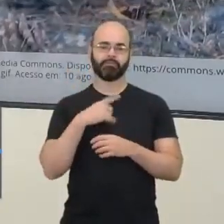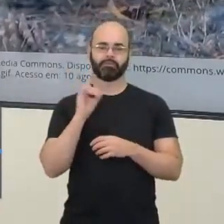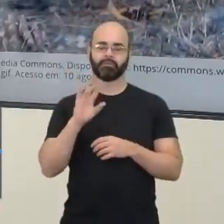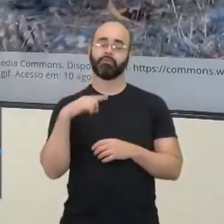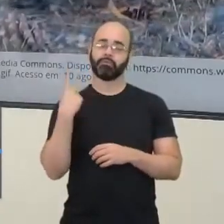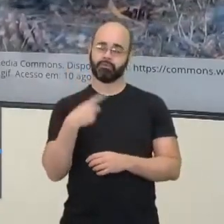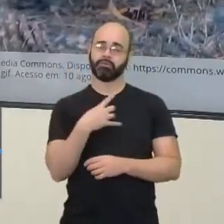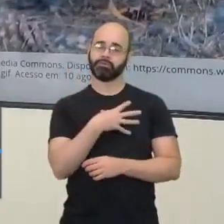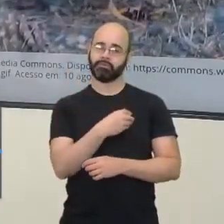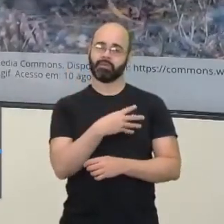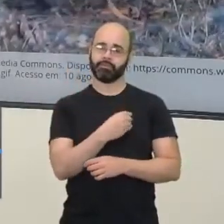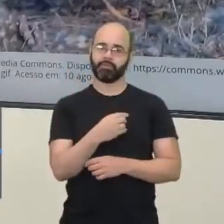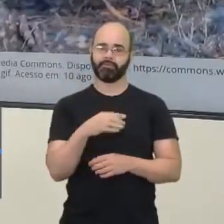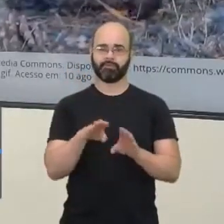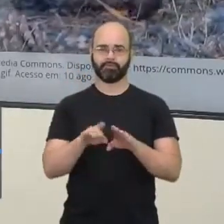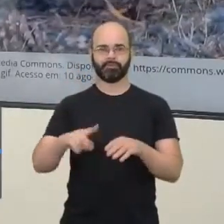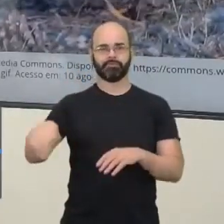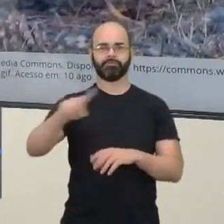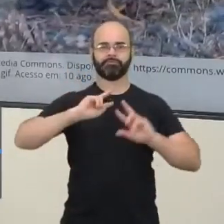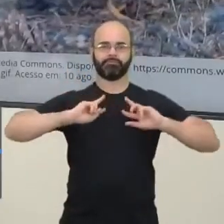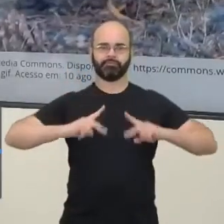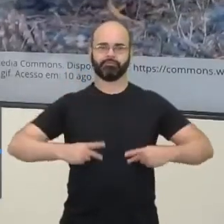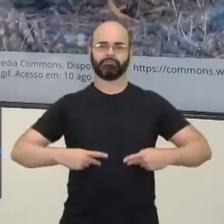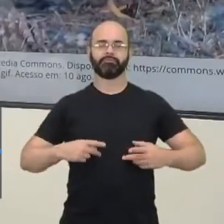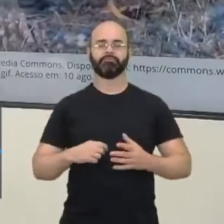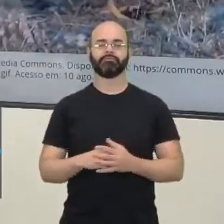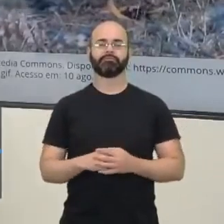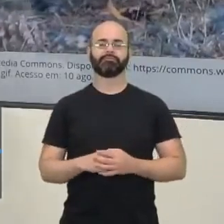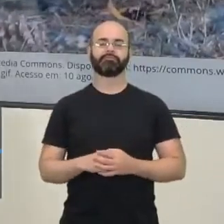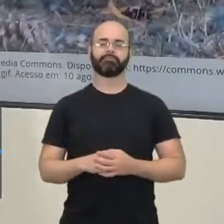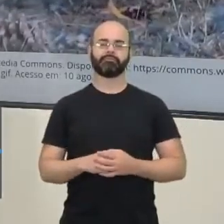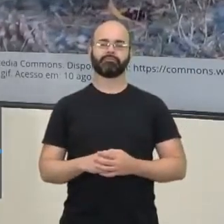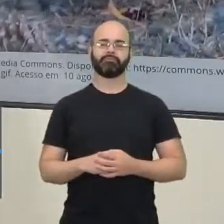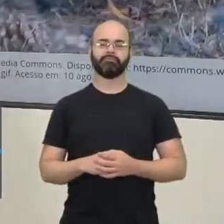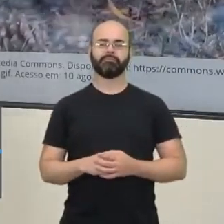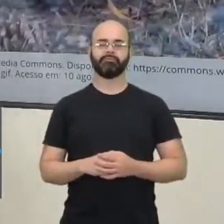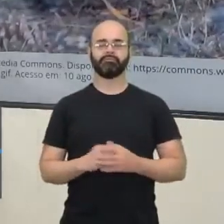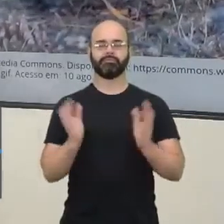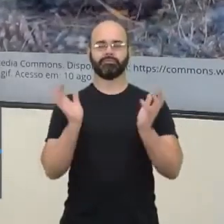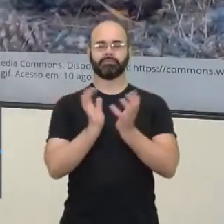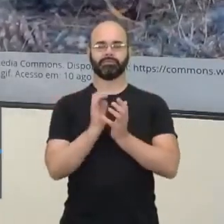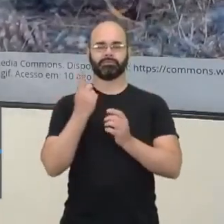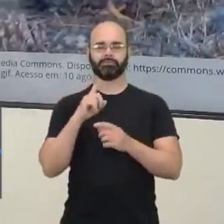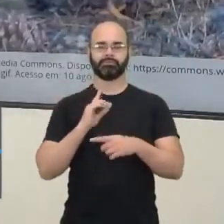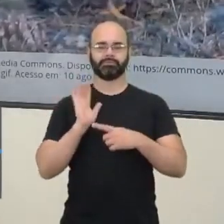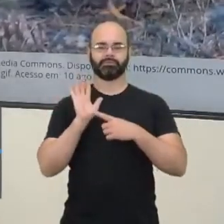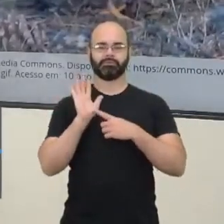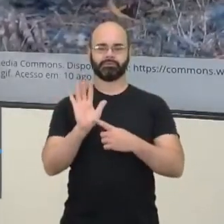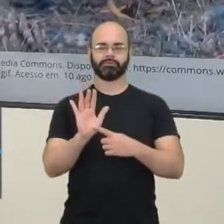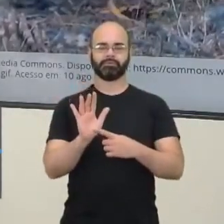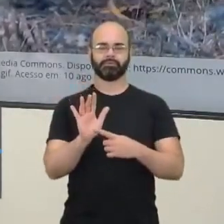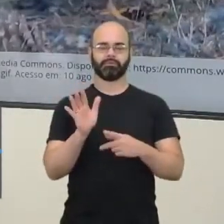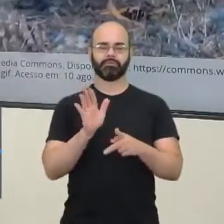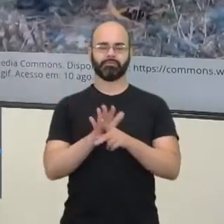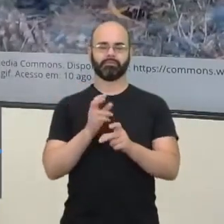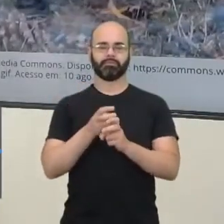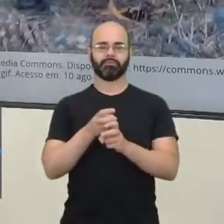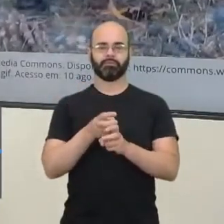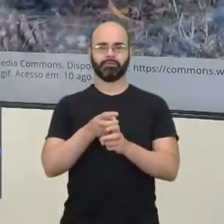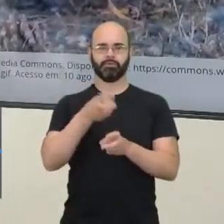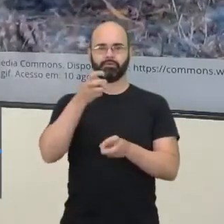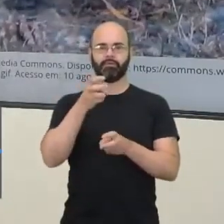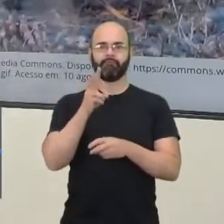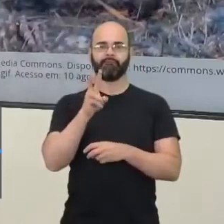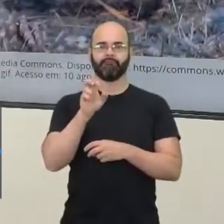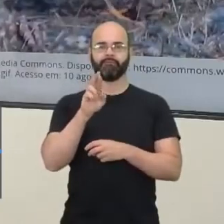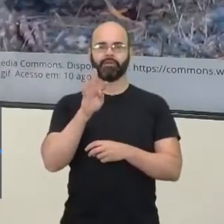mamíferos, né? Inclusive, que é o último grupo que a gente vai mostrar aqui, de vertebrados, né? Vertebrados porque vão